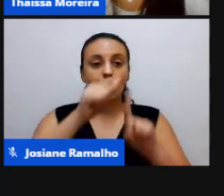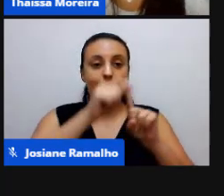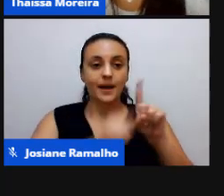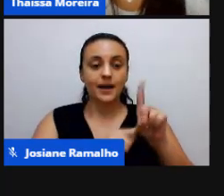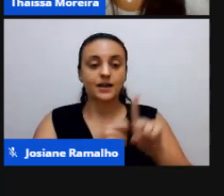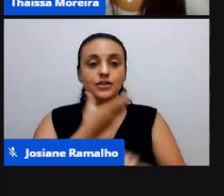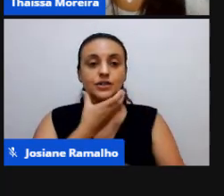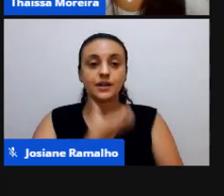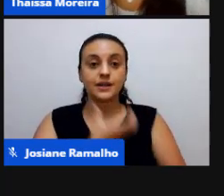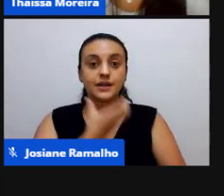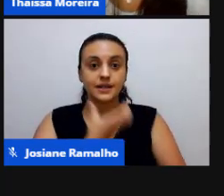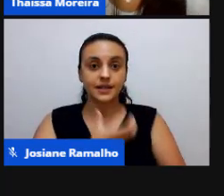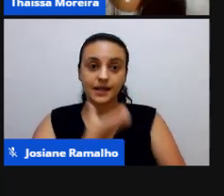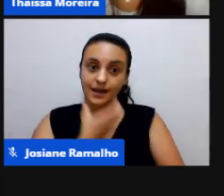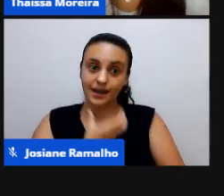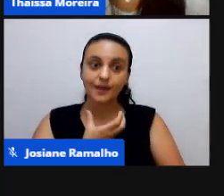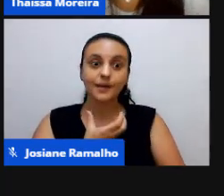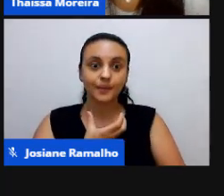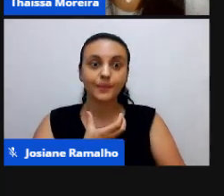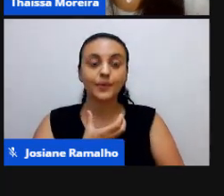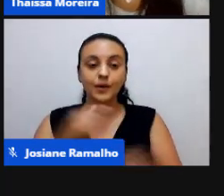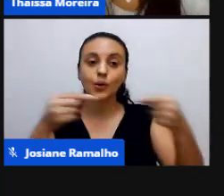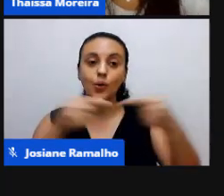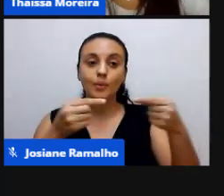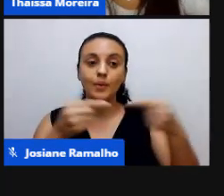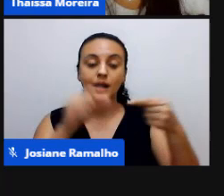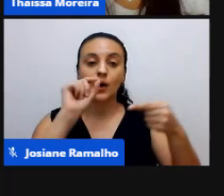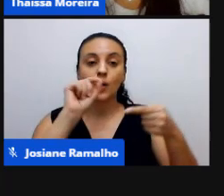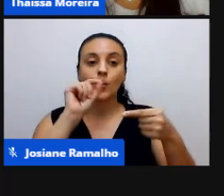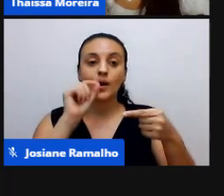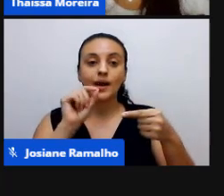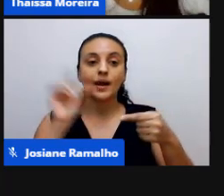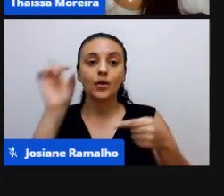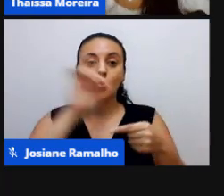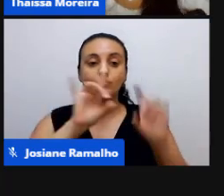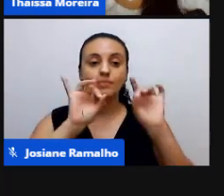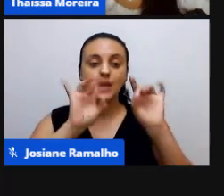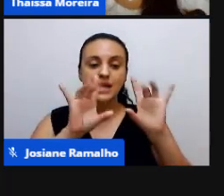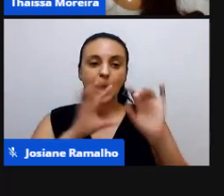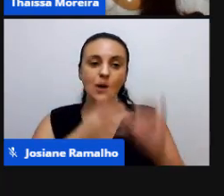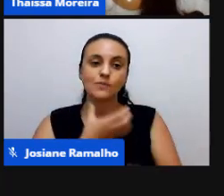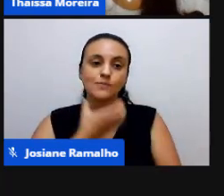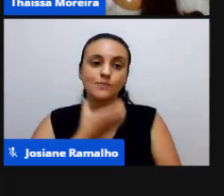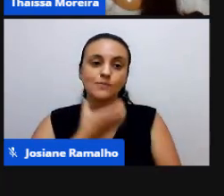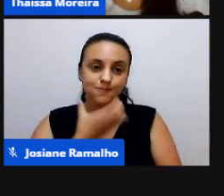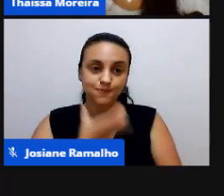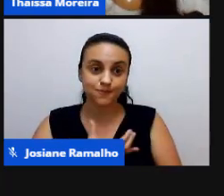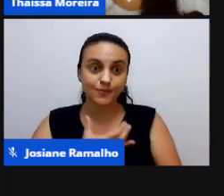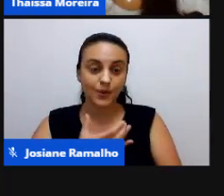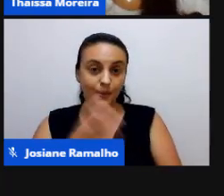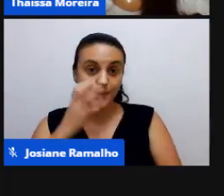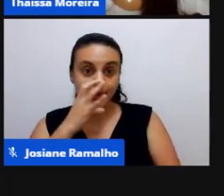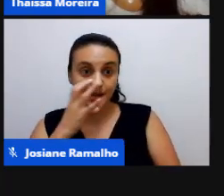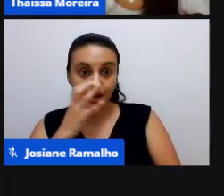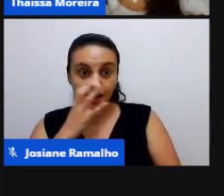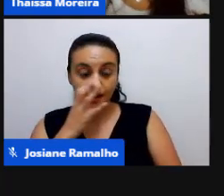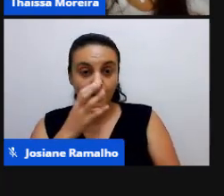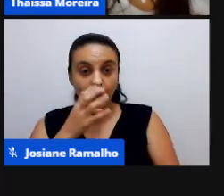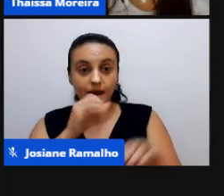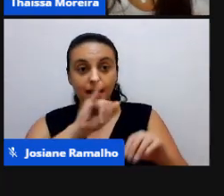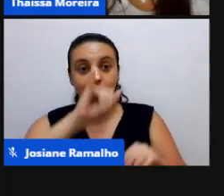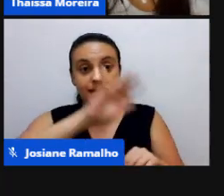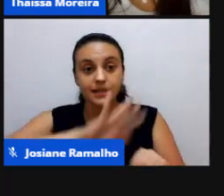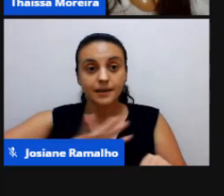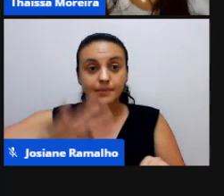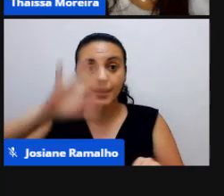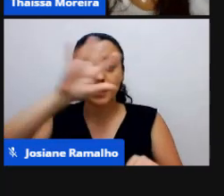demonstrando essa data comemorativa, que é o Natal. Então, observem como que os elementos que foram utilizados conversam